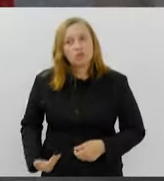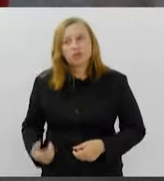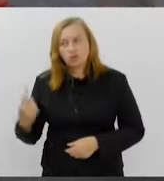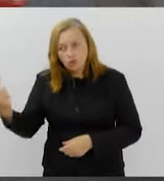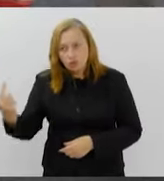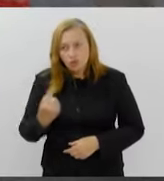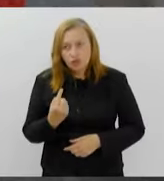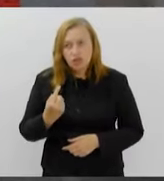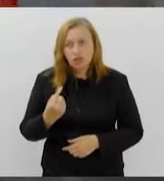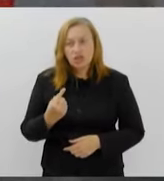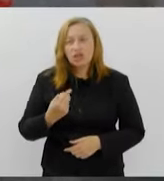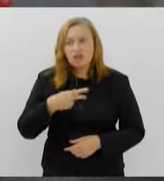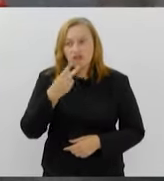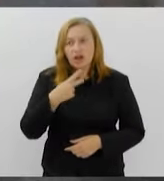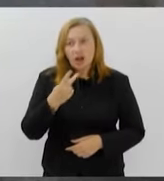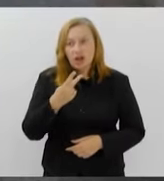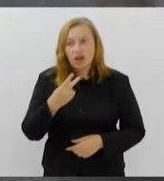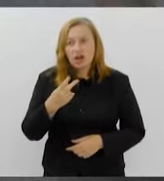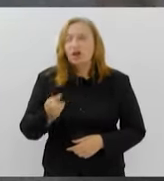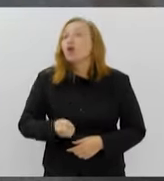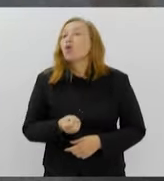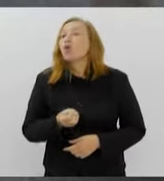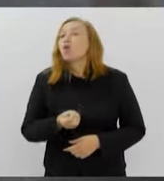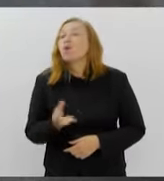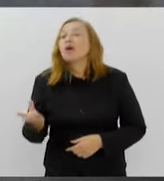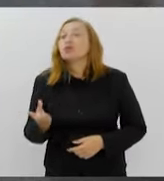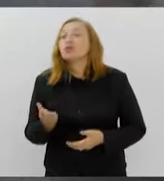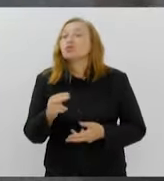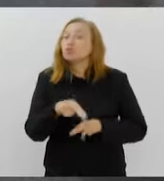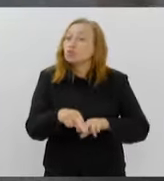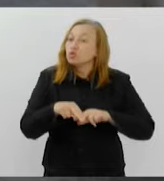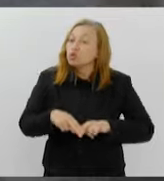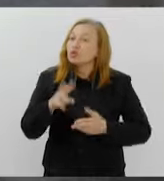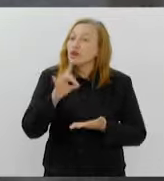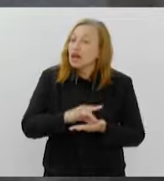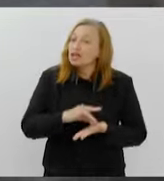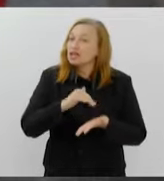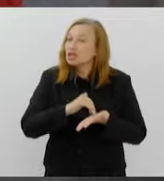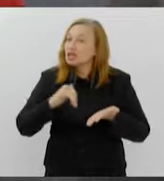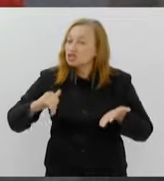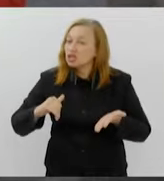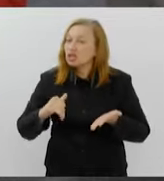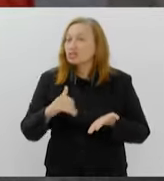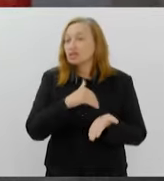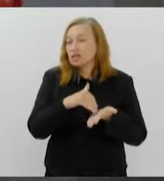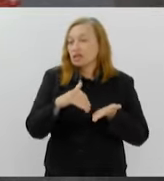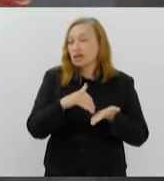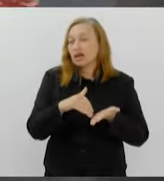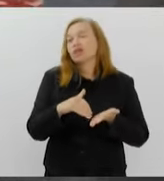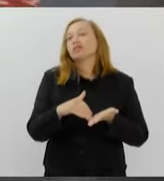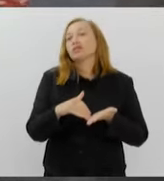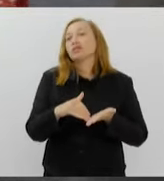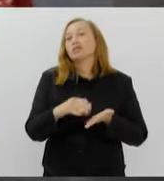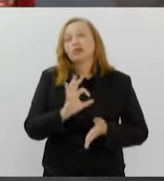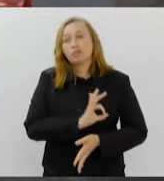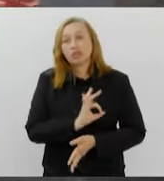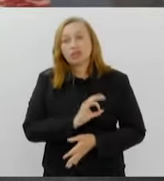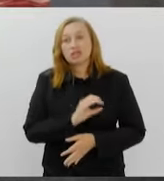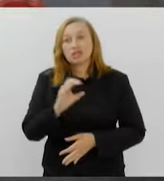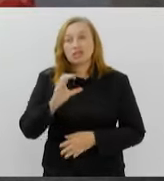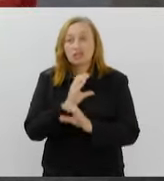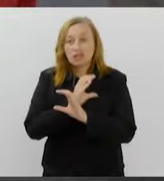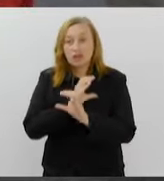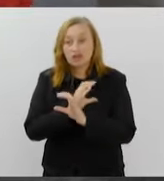público para dizer quais são os motivos reais que está tirando o secretário da Polícia Civil viu daquele cargo Ou seja é um